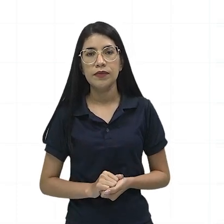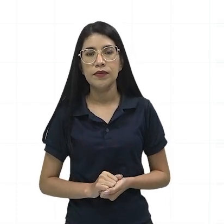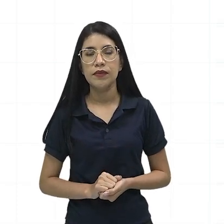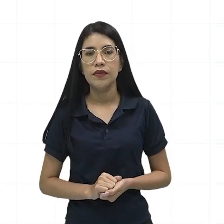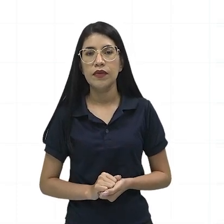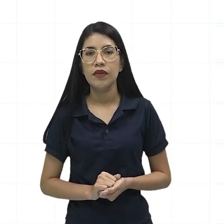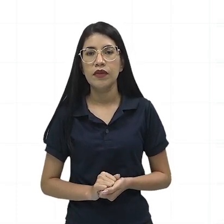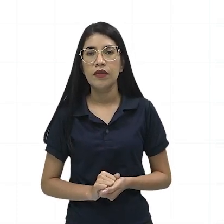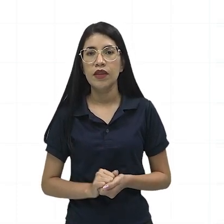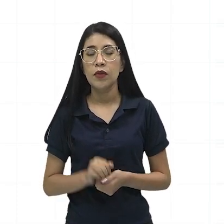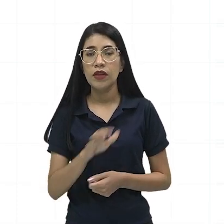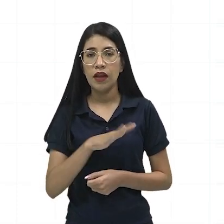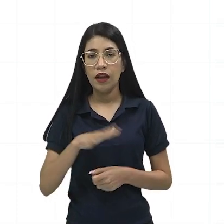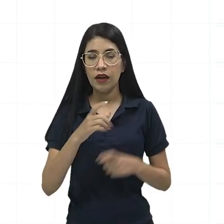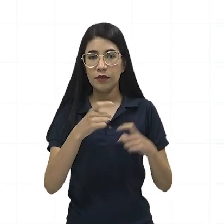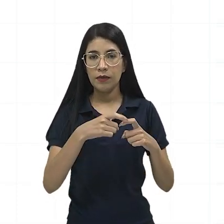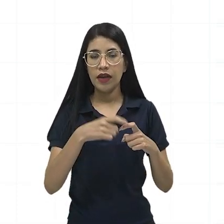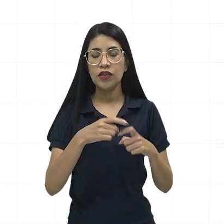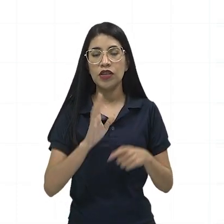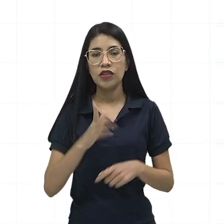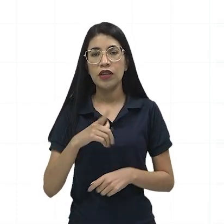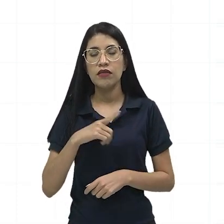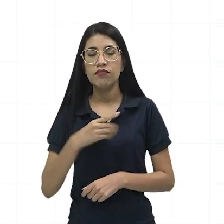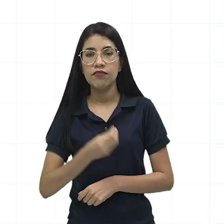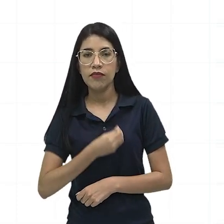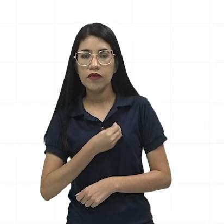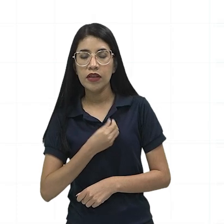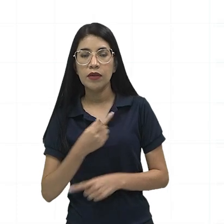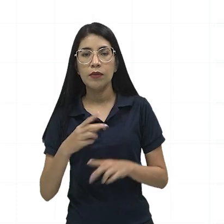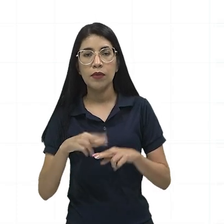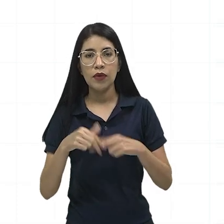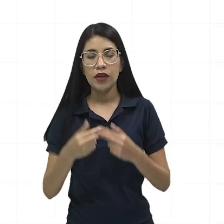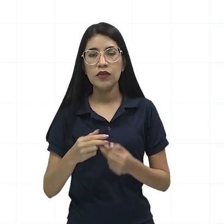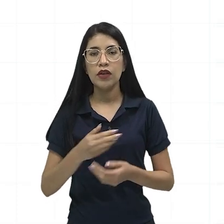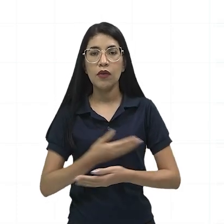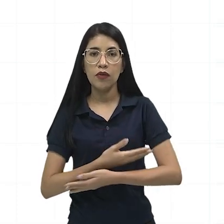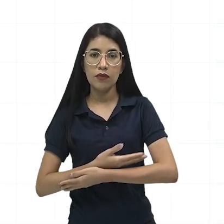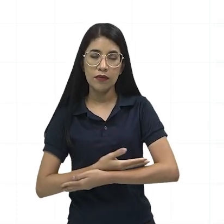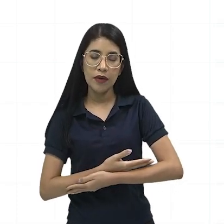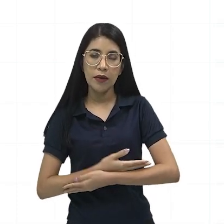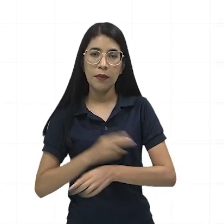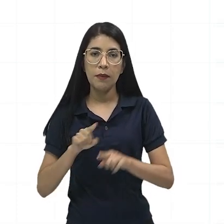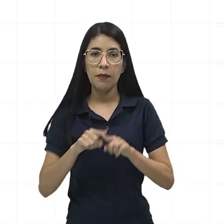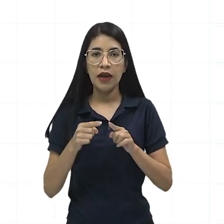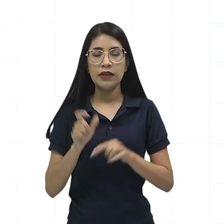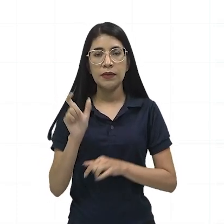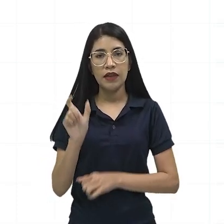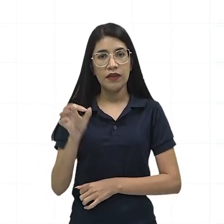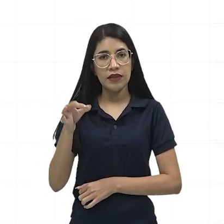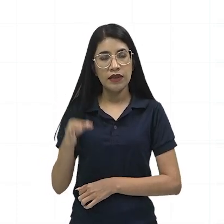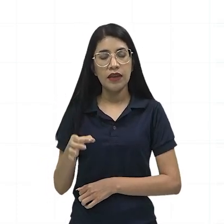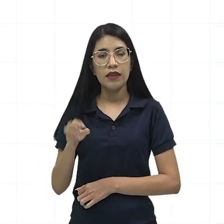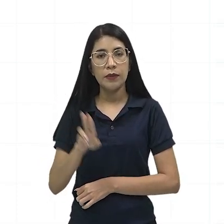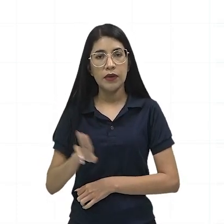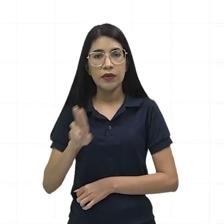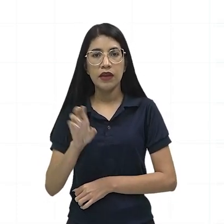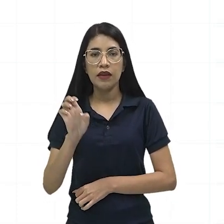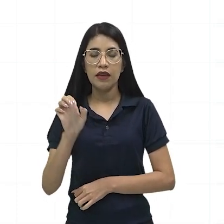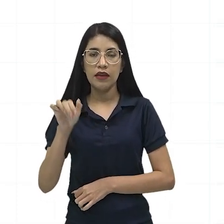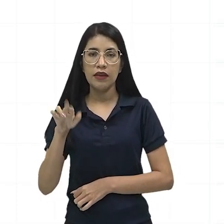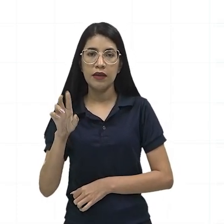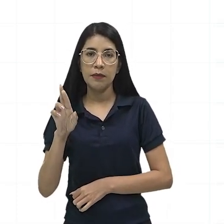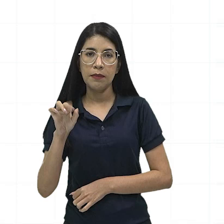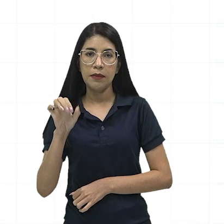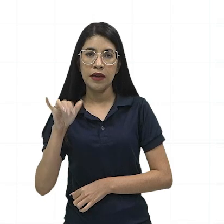do ponto de vista médico. Por isso que popularmente a gente já chama de bebê, mas o termo técnico aí, nesse caso, é embrião.